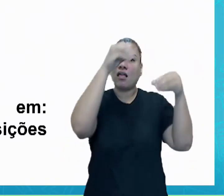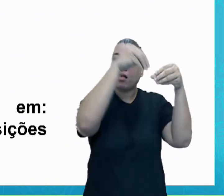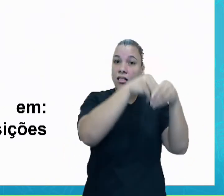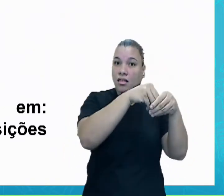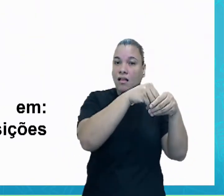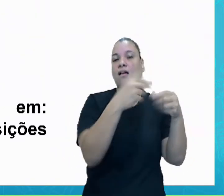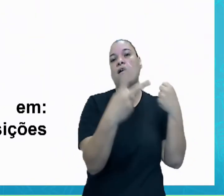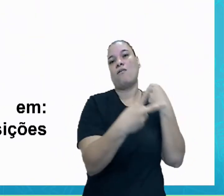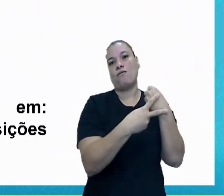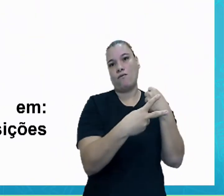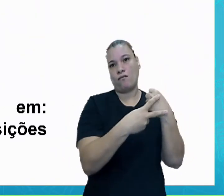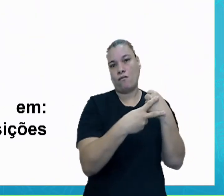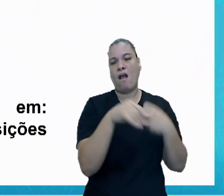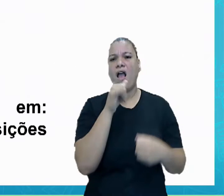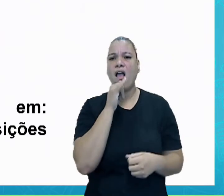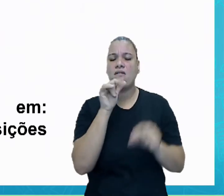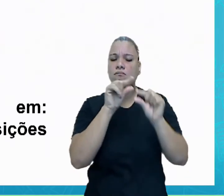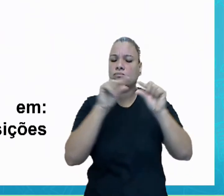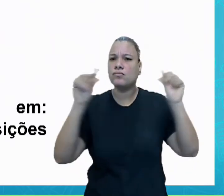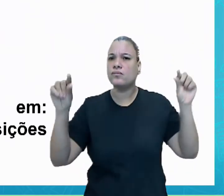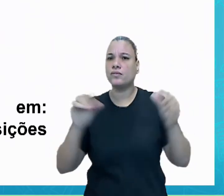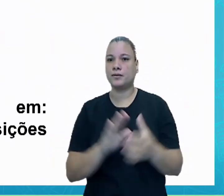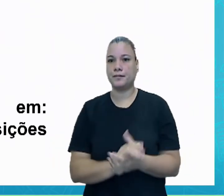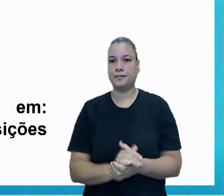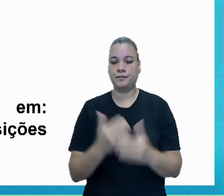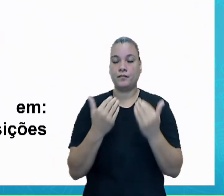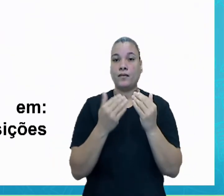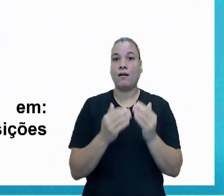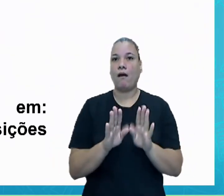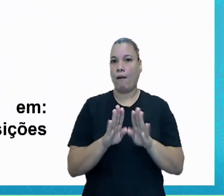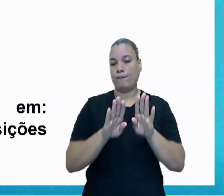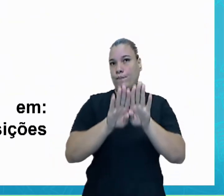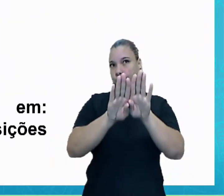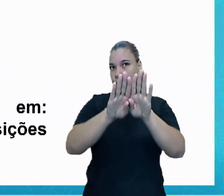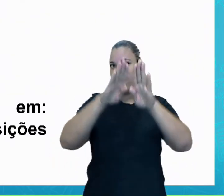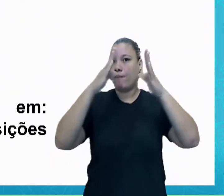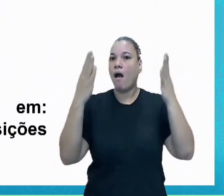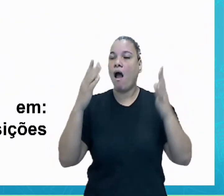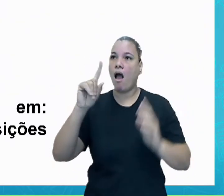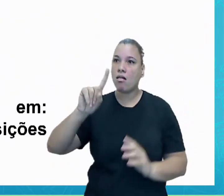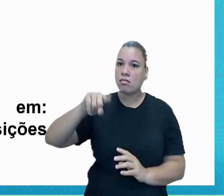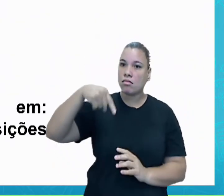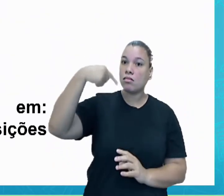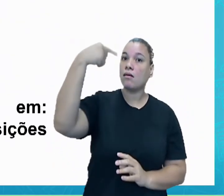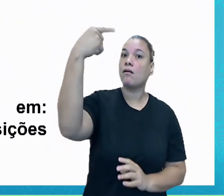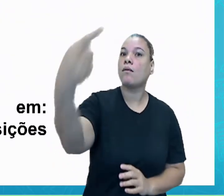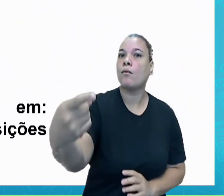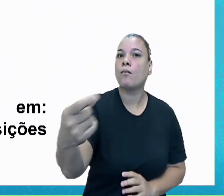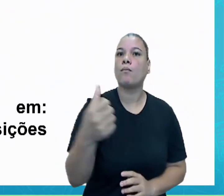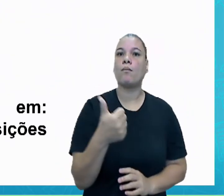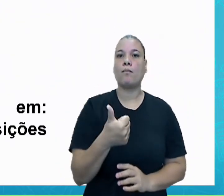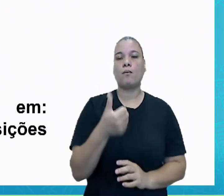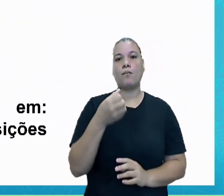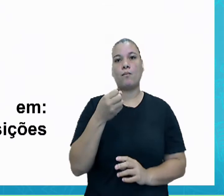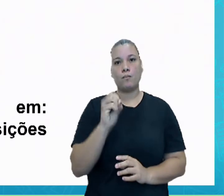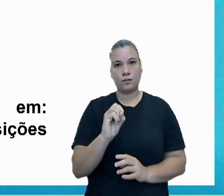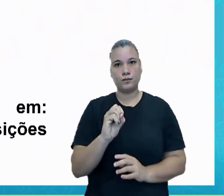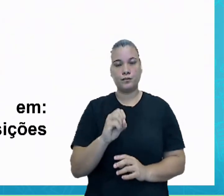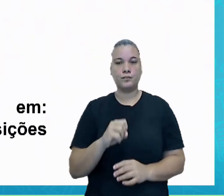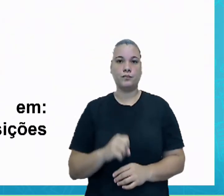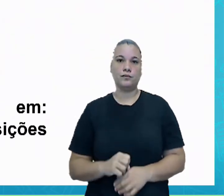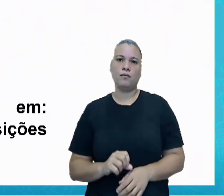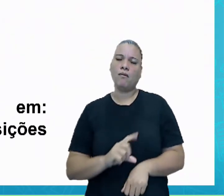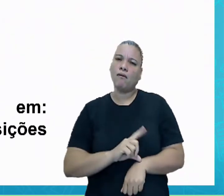as portas abrem após as 18 horas. Bem, aqui eu percebo